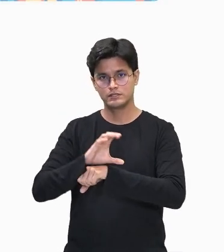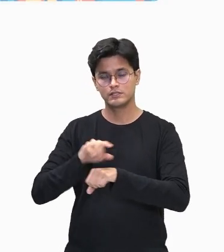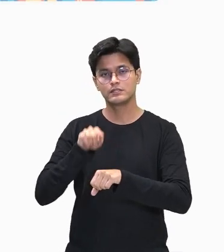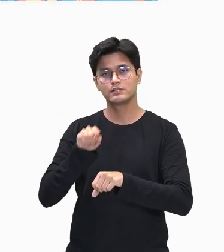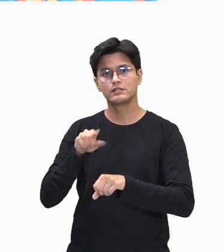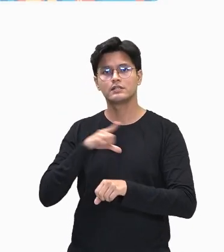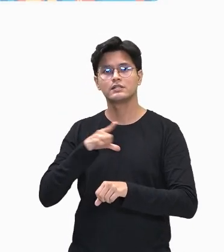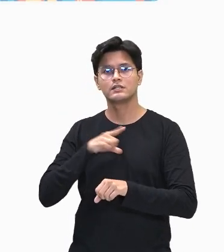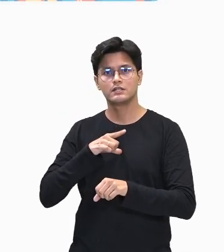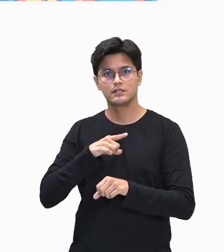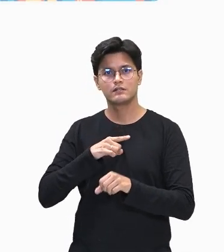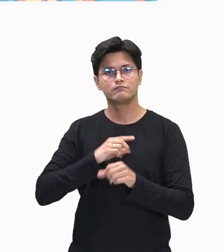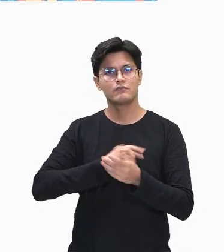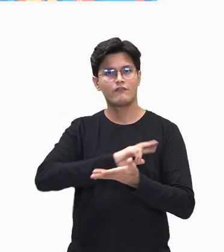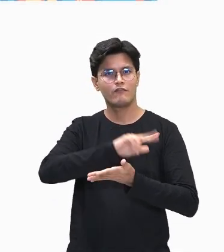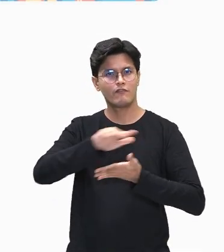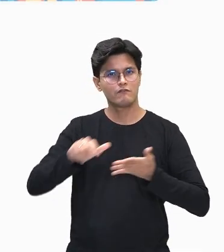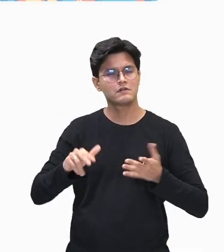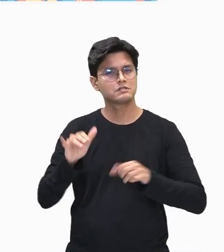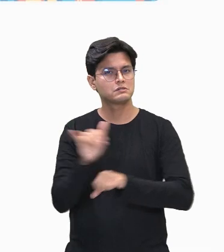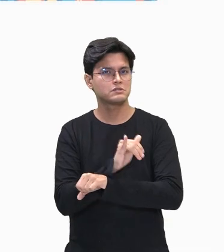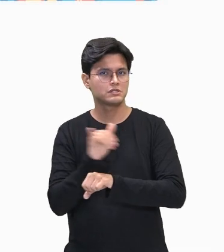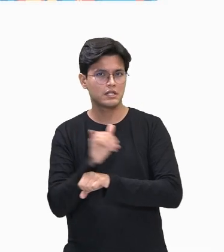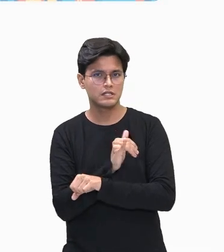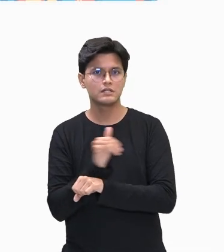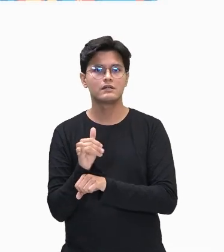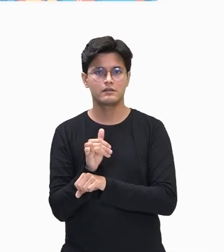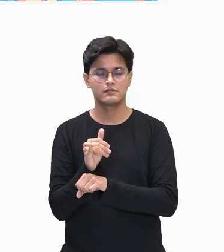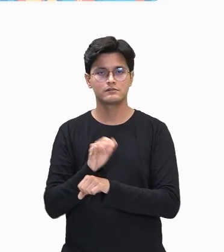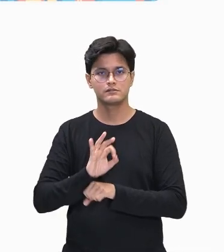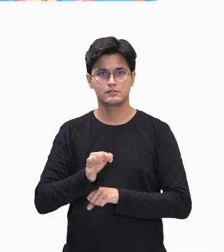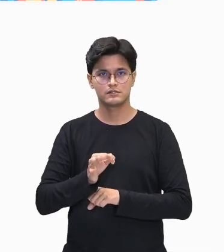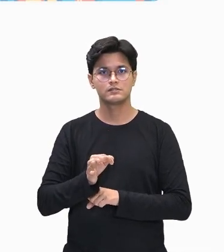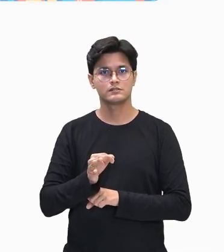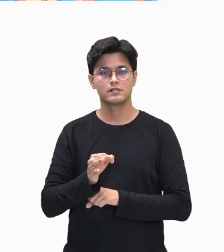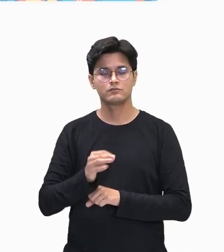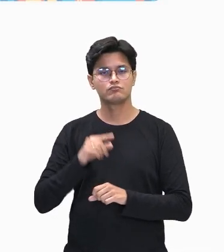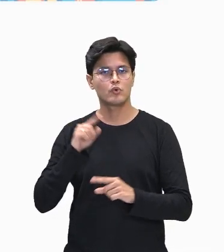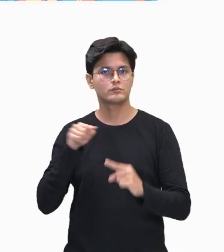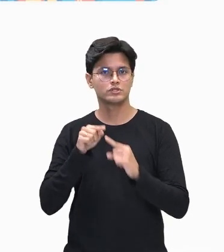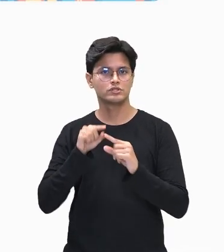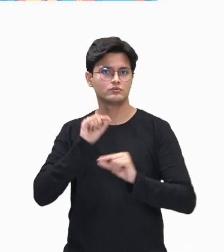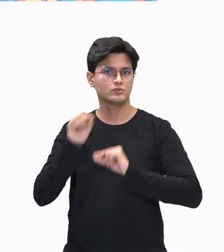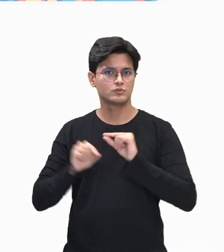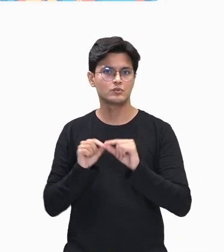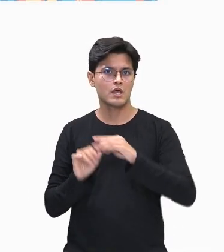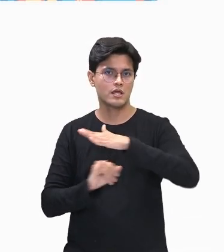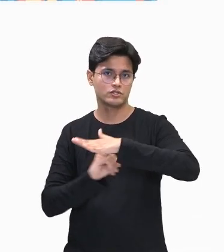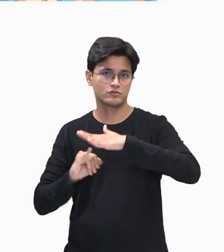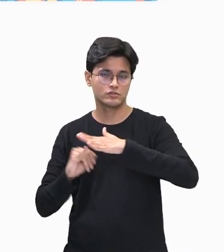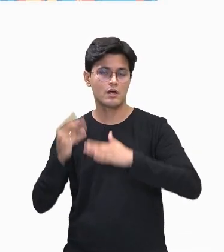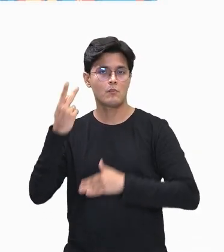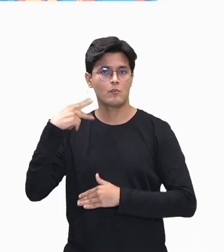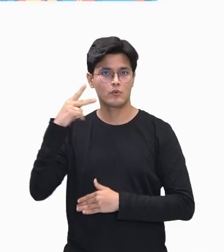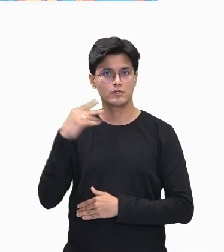uma série de instrumentos convergentes para a institucionalização de políticas públicas dentro do